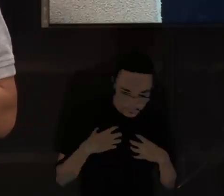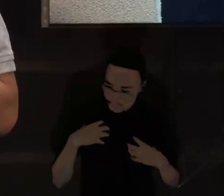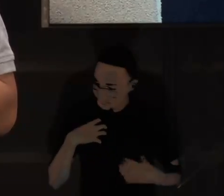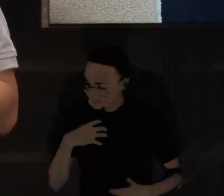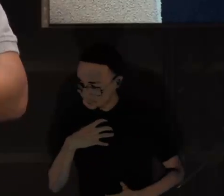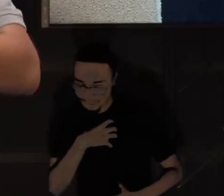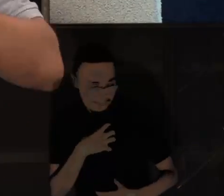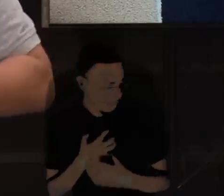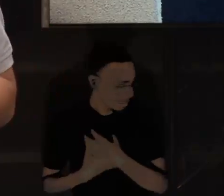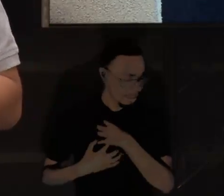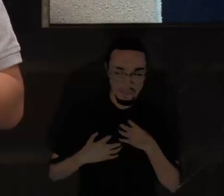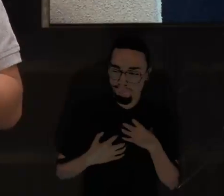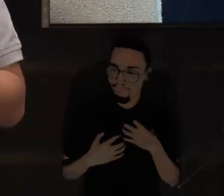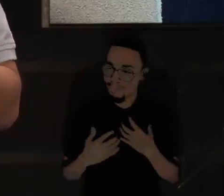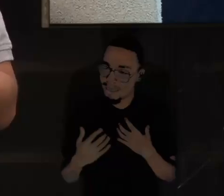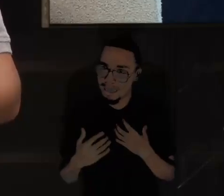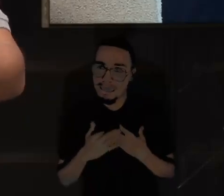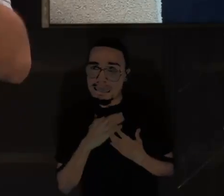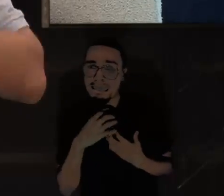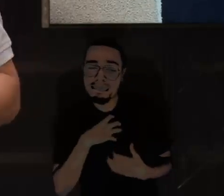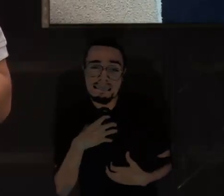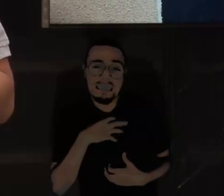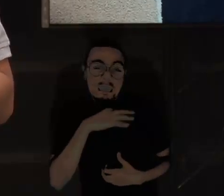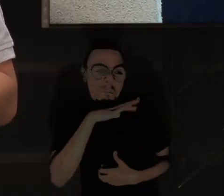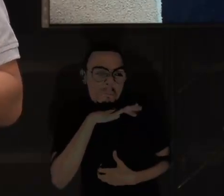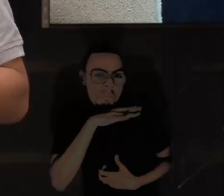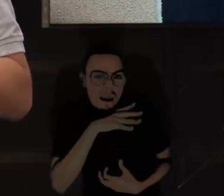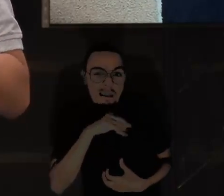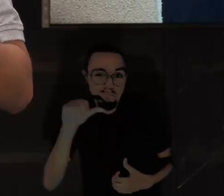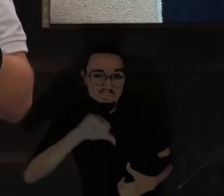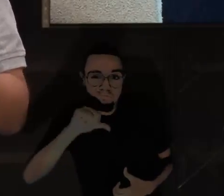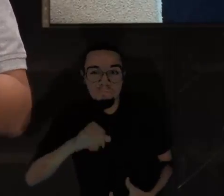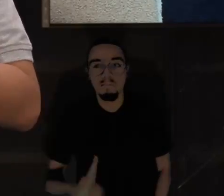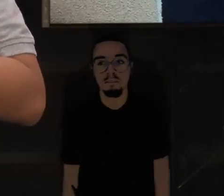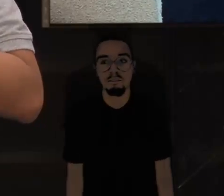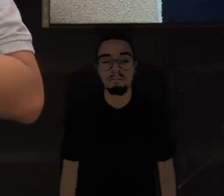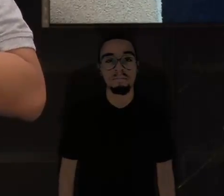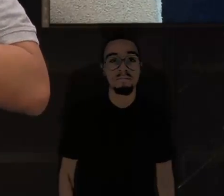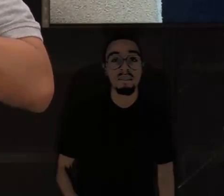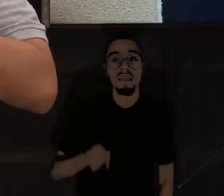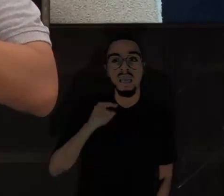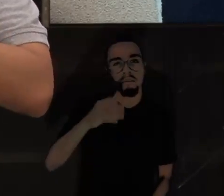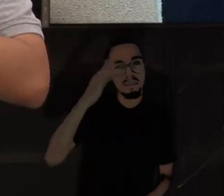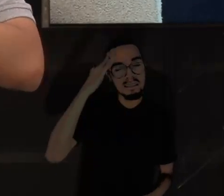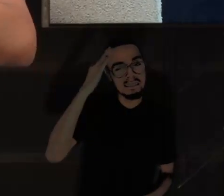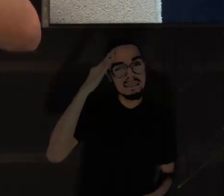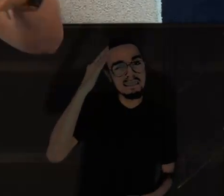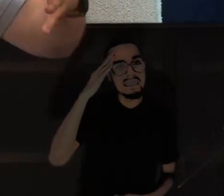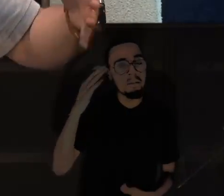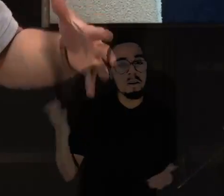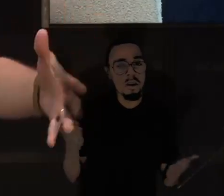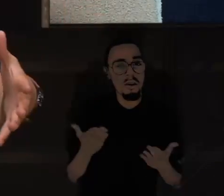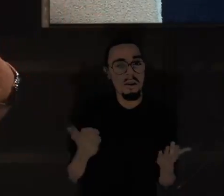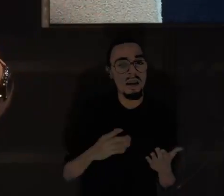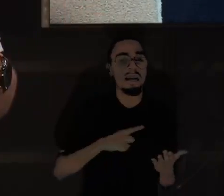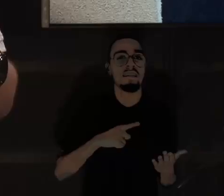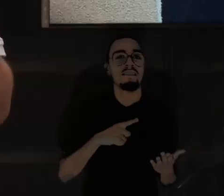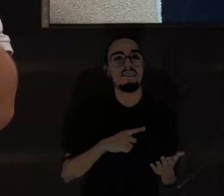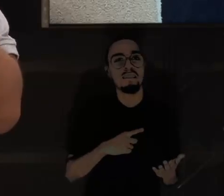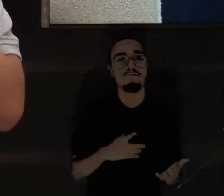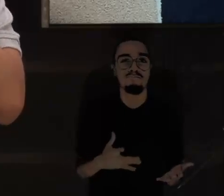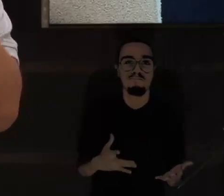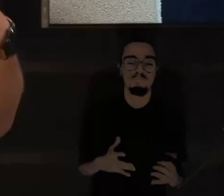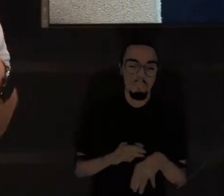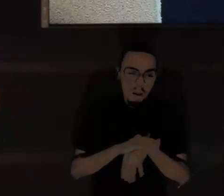fazem mal para mim, fazem mal para o propósito, fazem mal para a minha caminhada. E você sabe que hoje em dia existem uma série de síndromes,